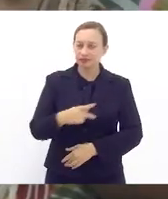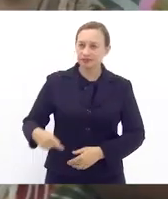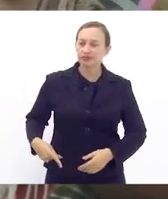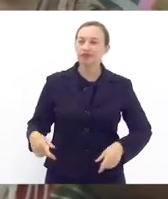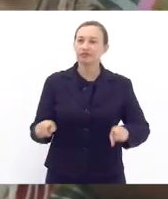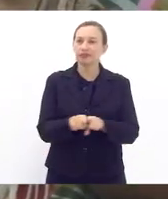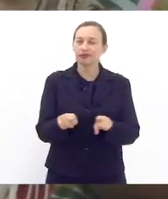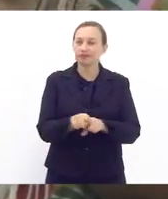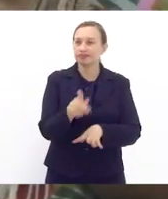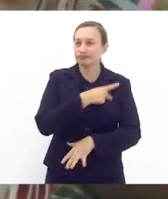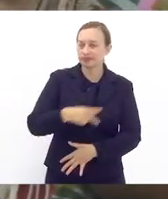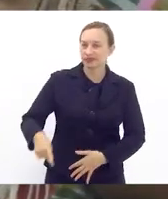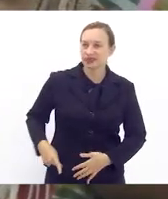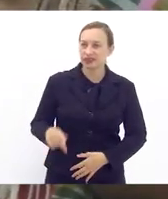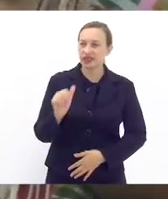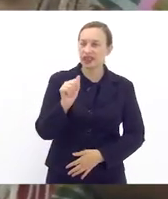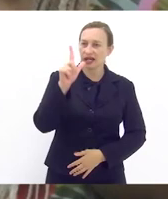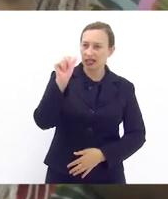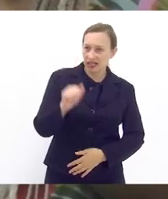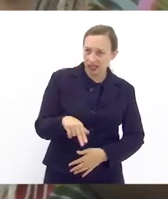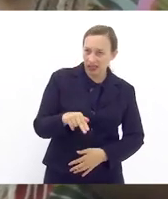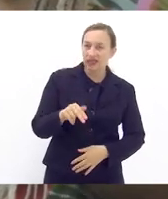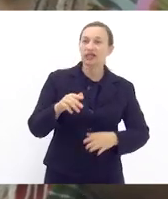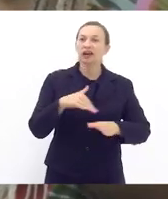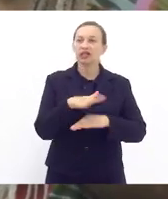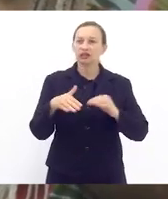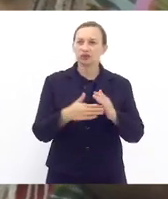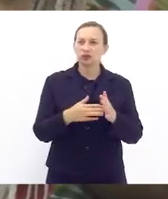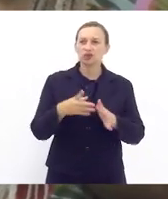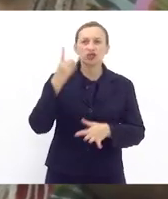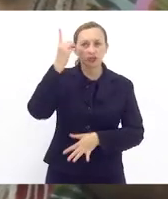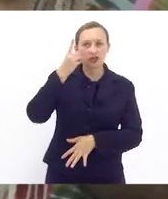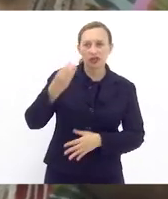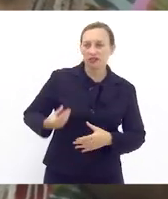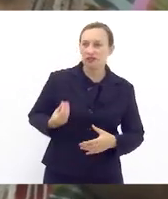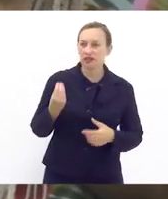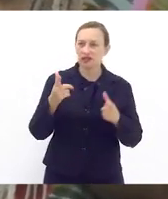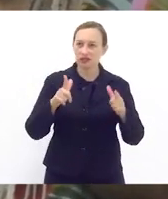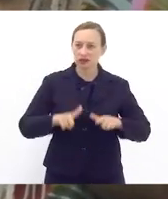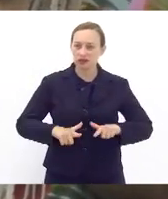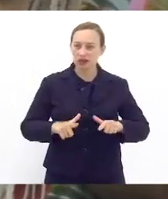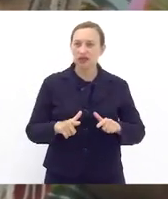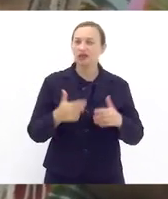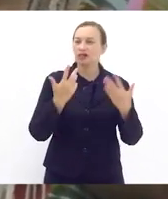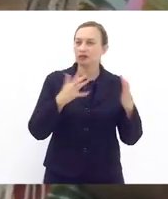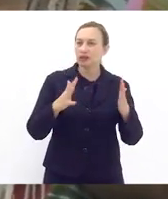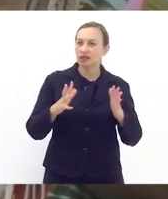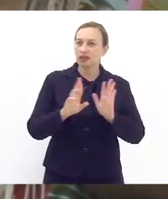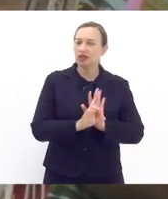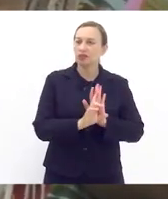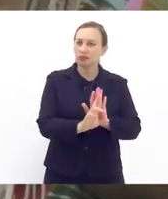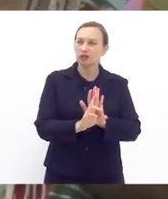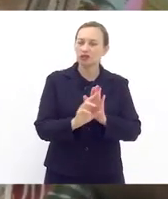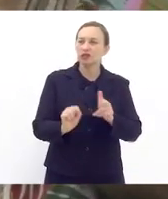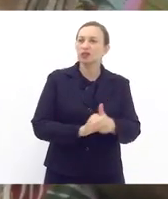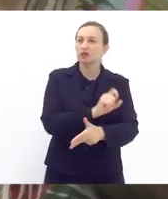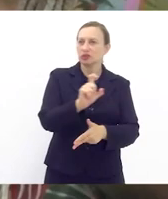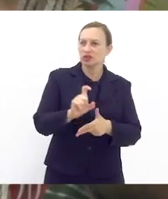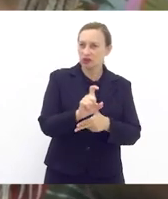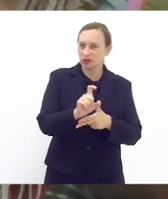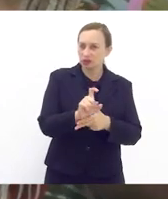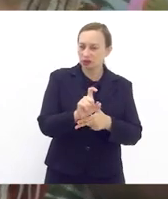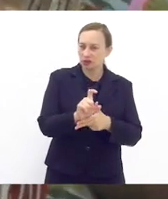presidente Alan Lopes faço a saudação a todos os deputados e deputados aqui presentes saudal os representantes do Poder Executivo